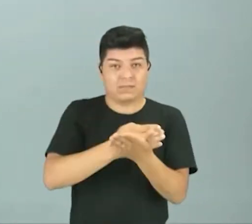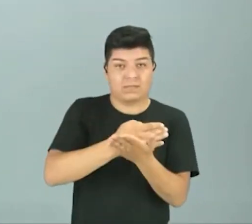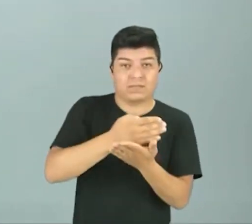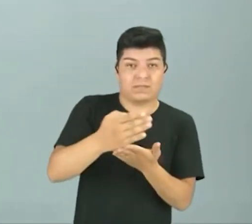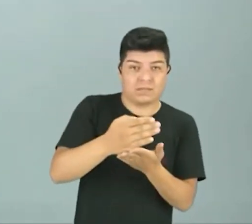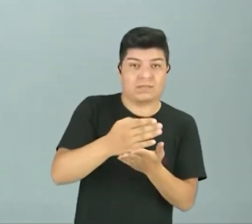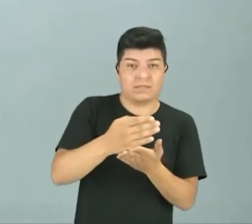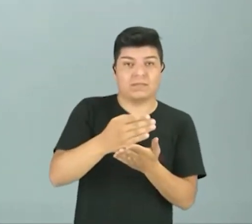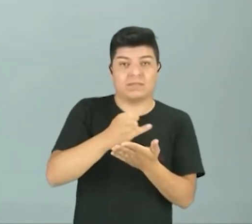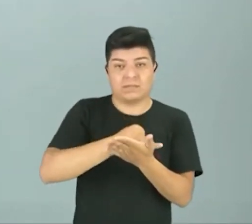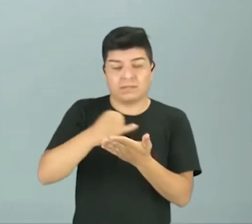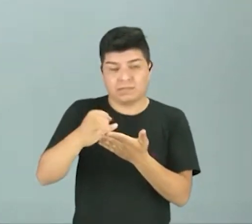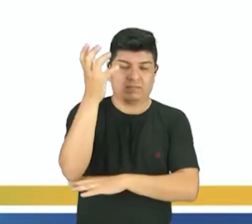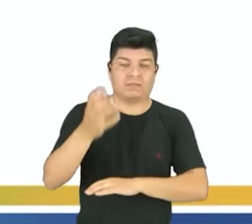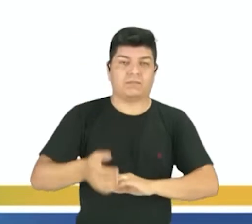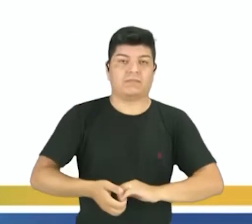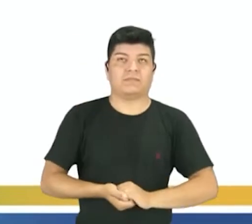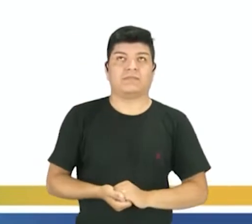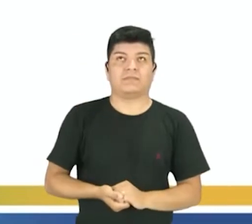histologia vegetal.